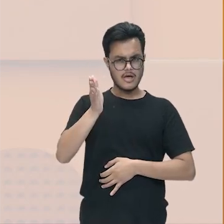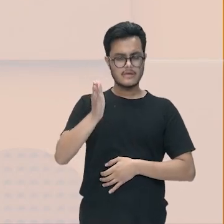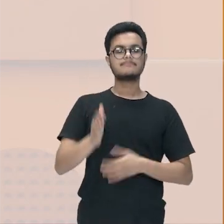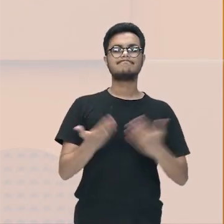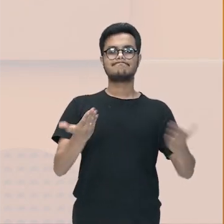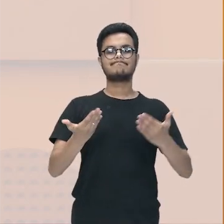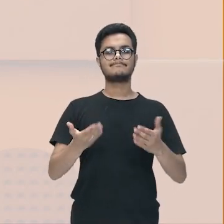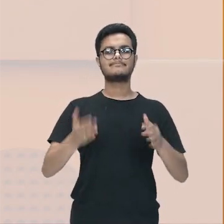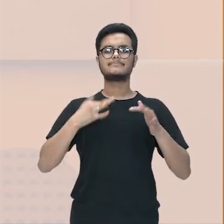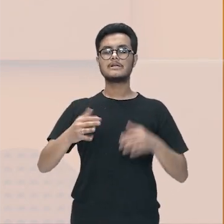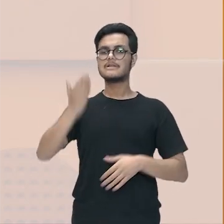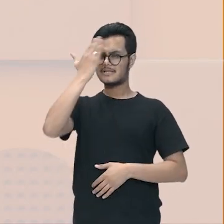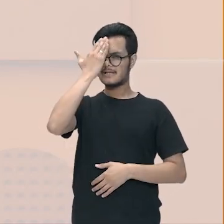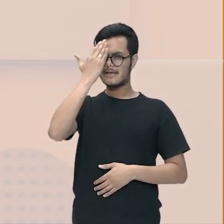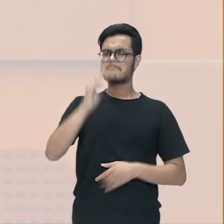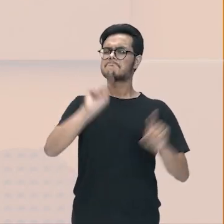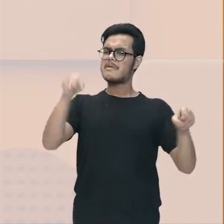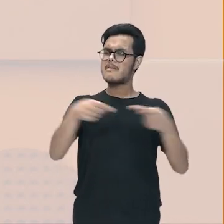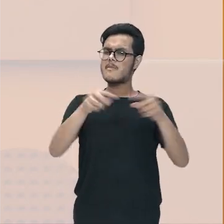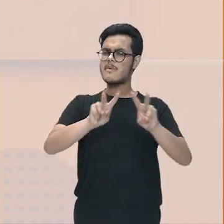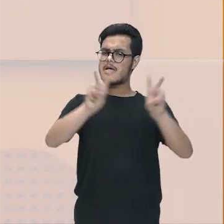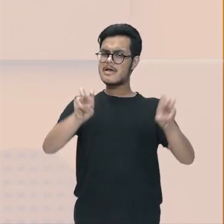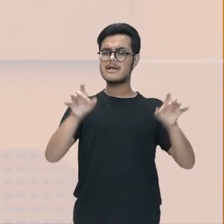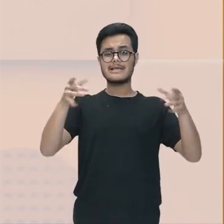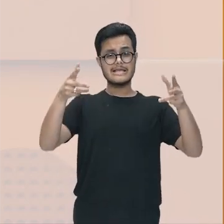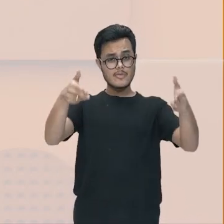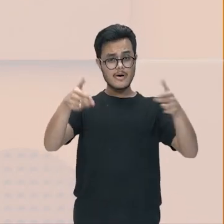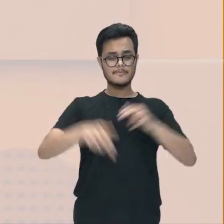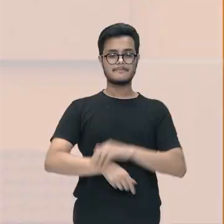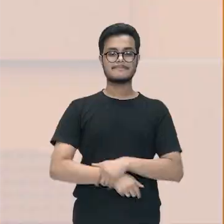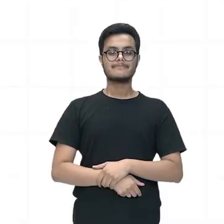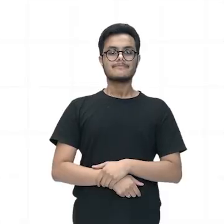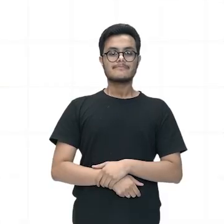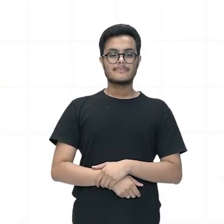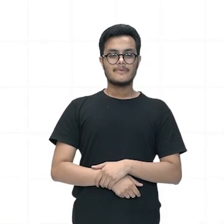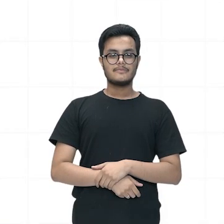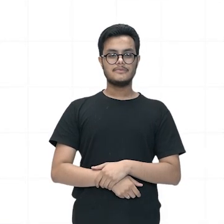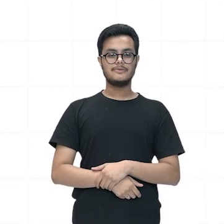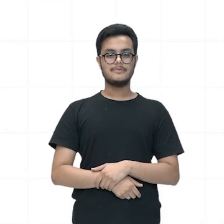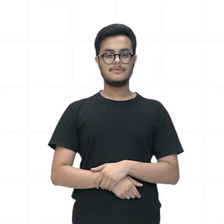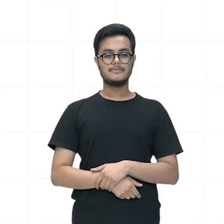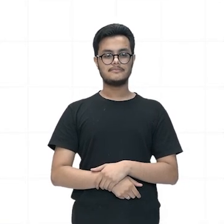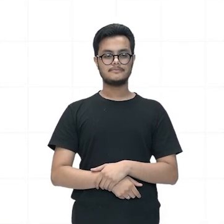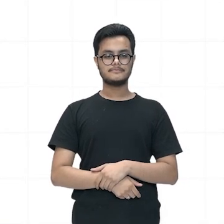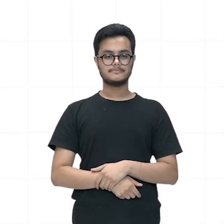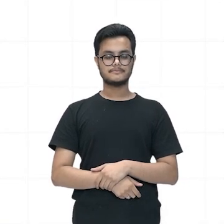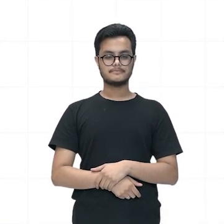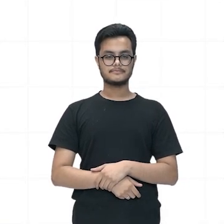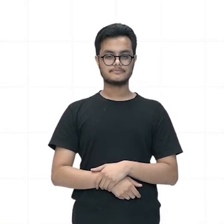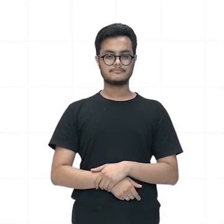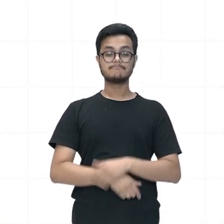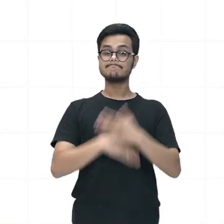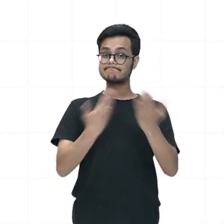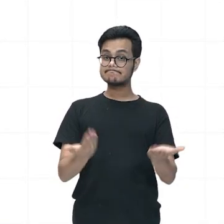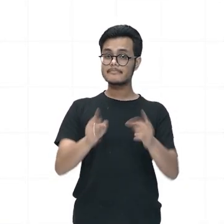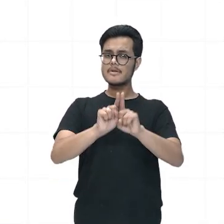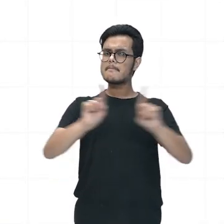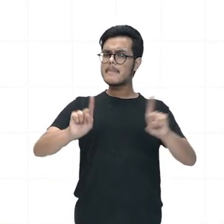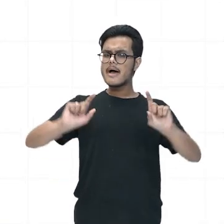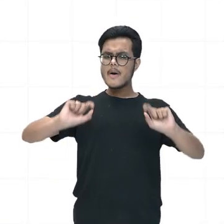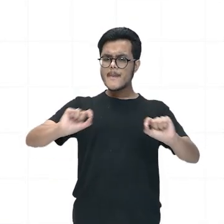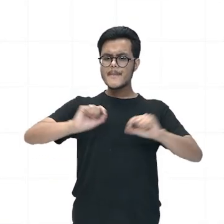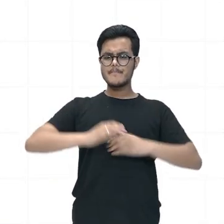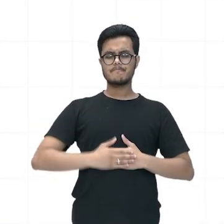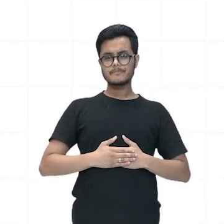Então, a gente está falando da mesma coisa, ok? A cultura grega. Acompanha ali comigo, olha só. No entanto,